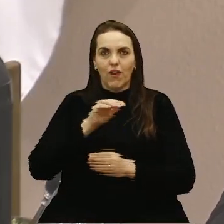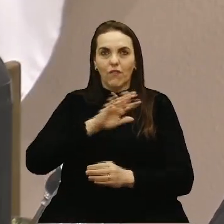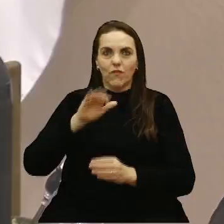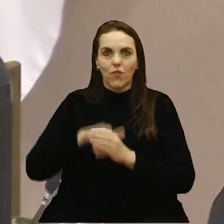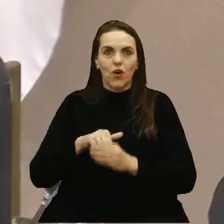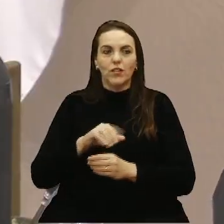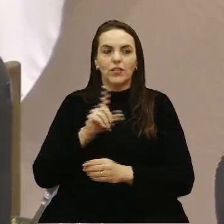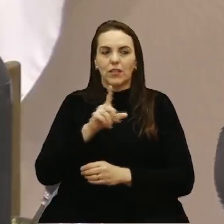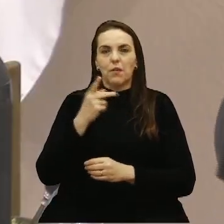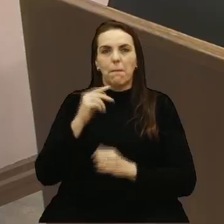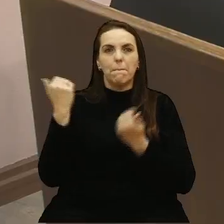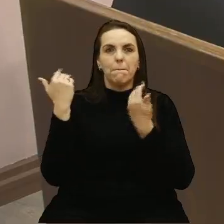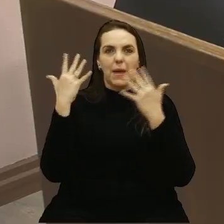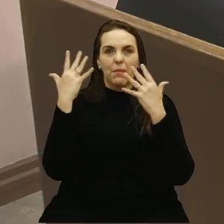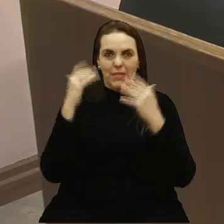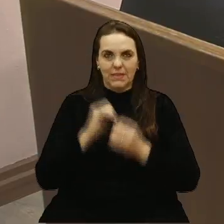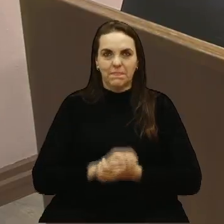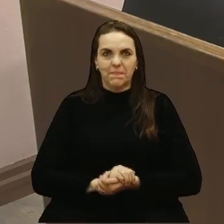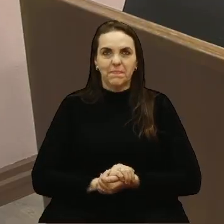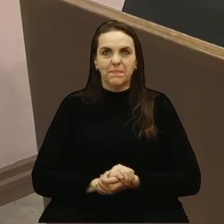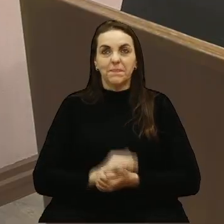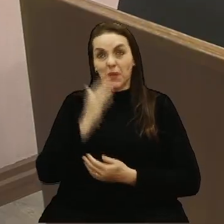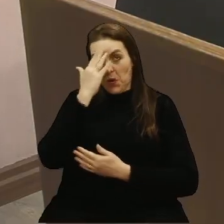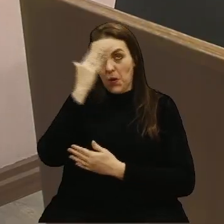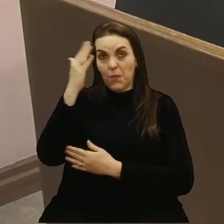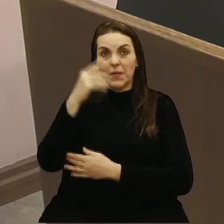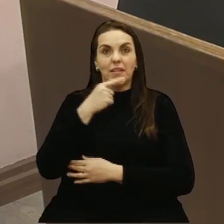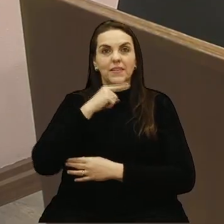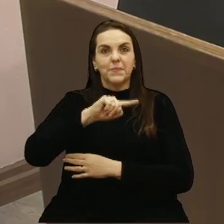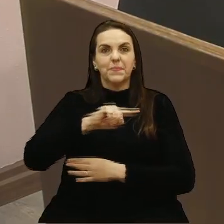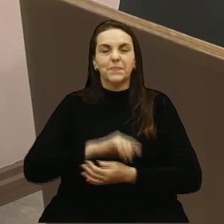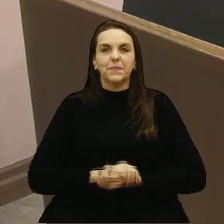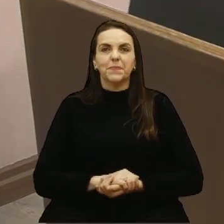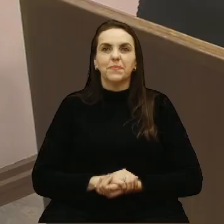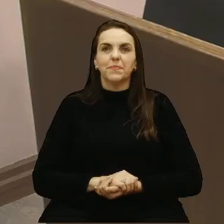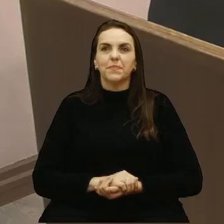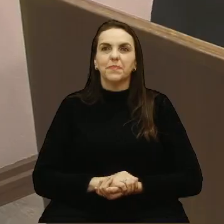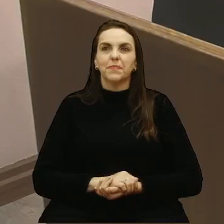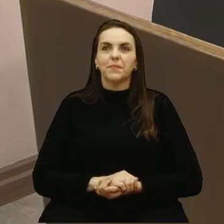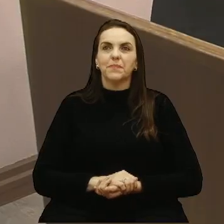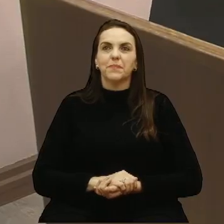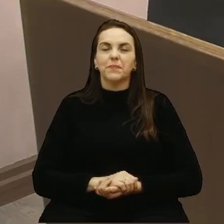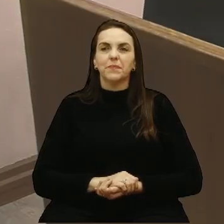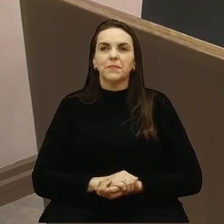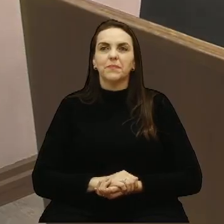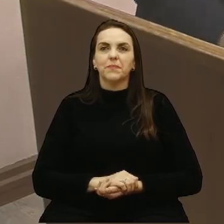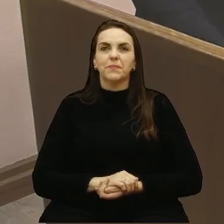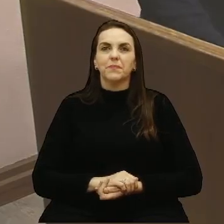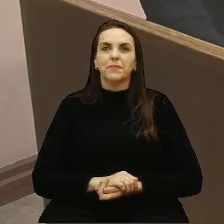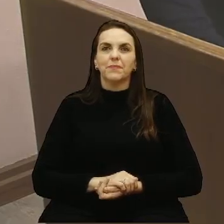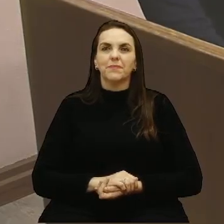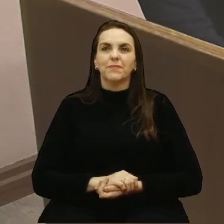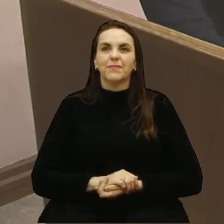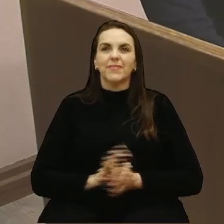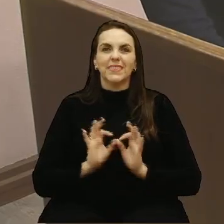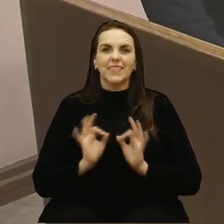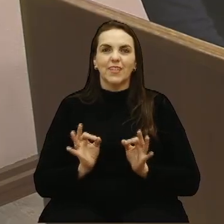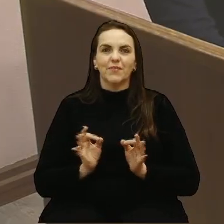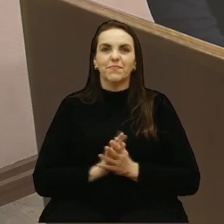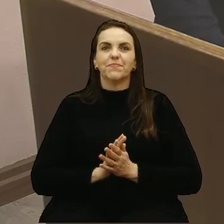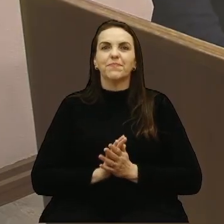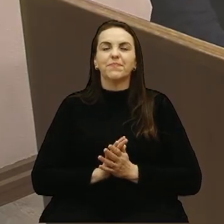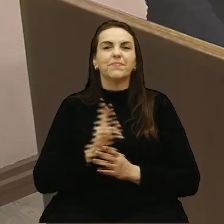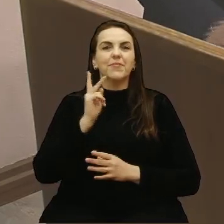na sua pessoa. Parabéns. Obrigado, vereador Caleb. Mais alguém? Certo. Vereador